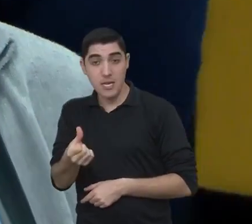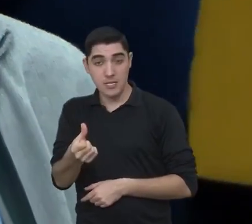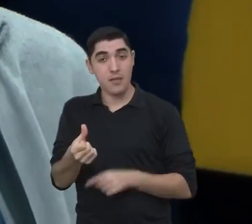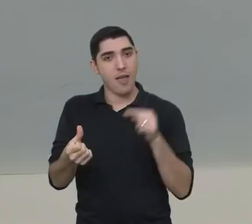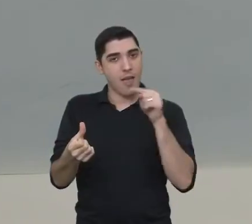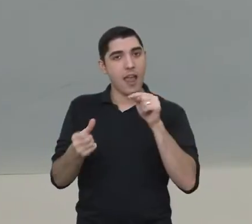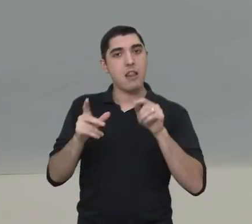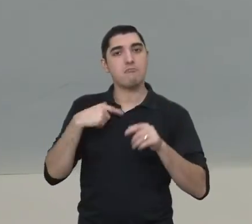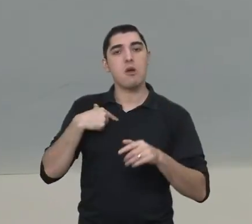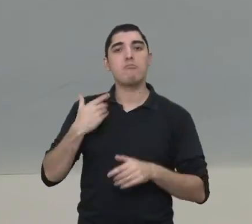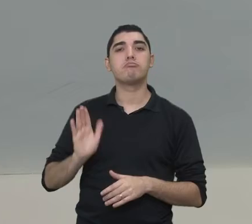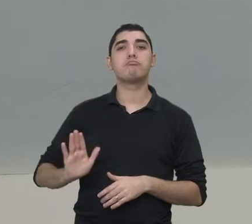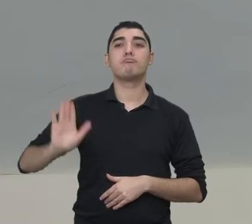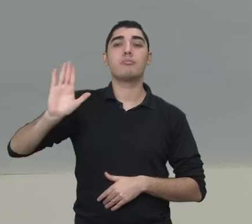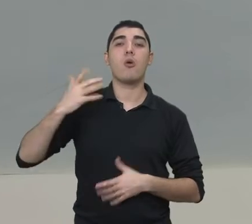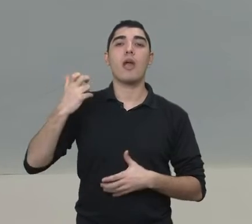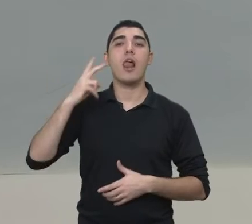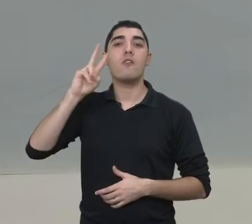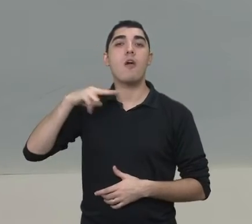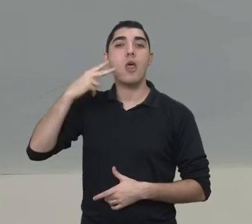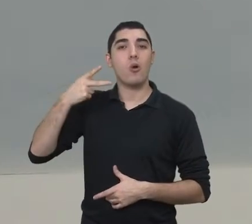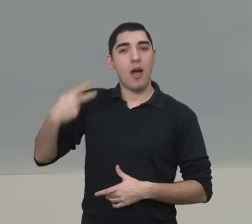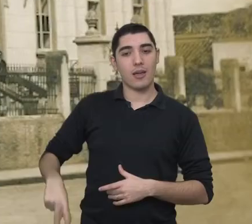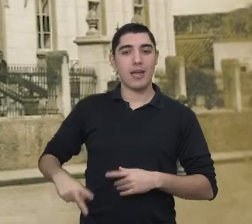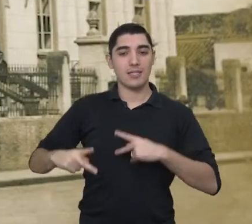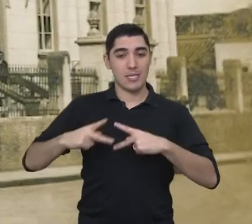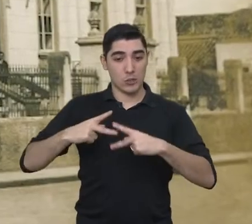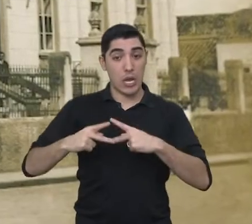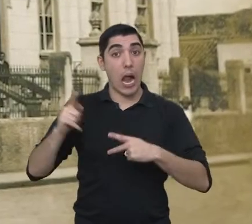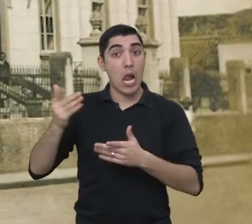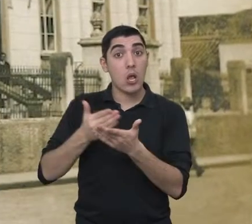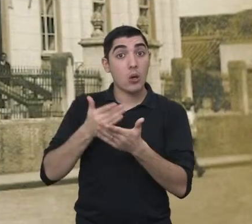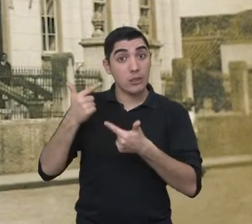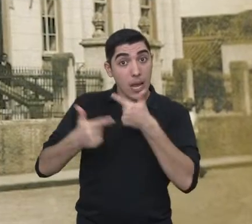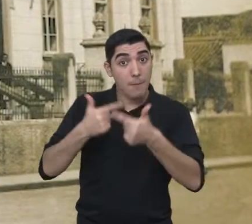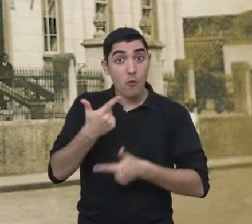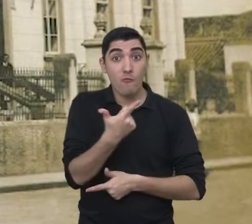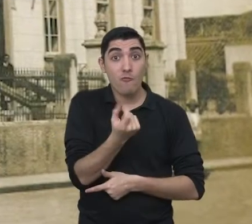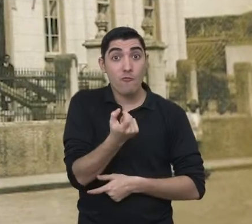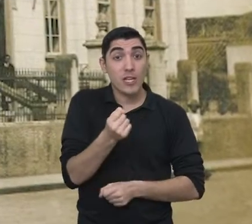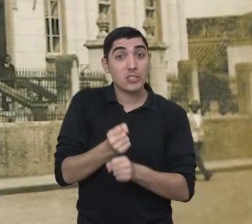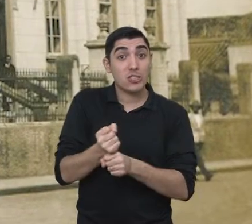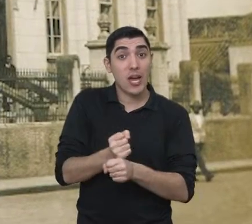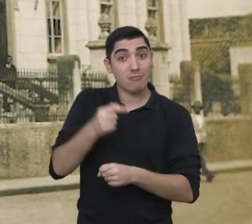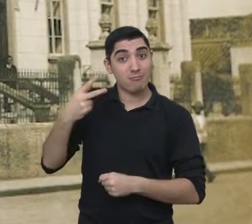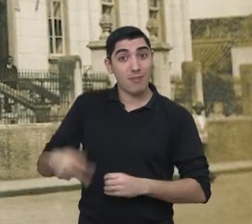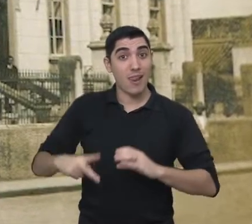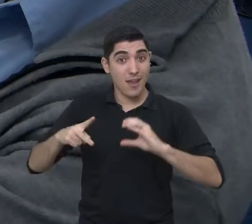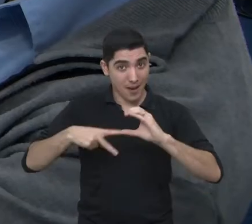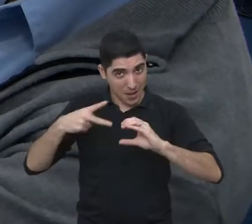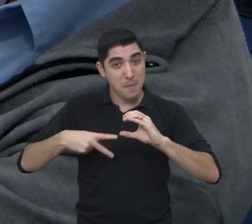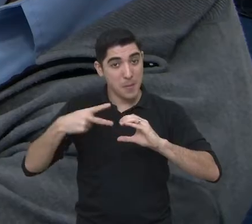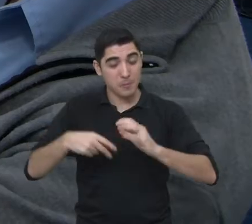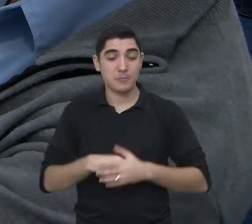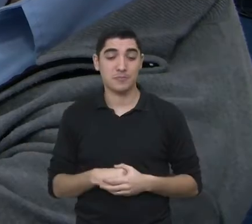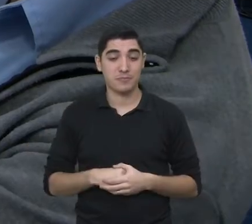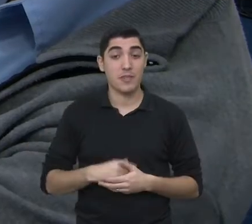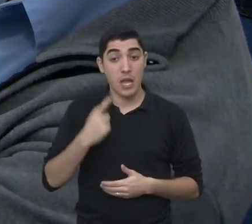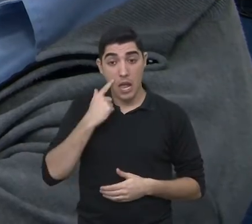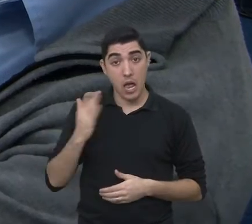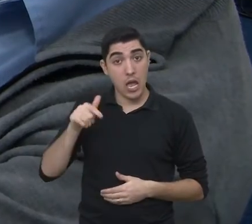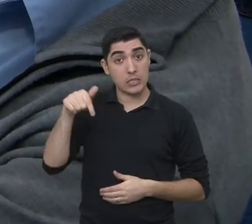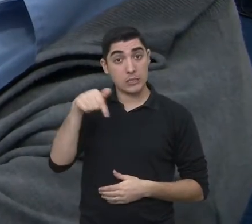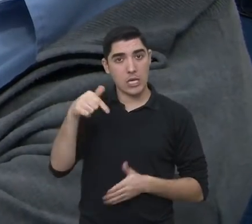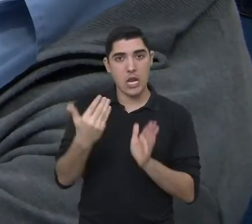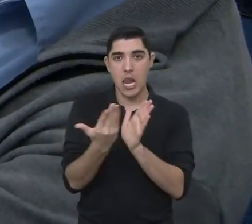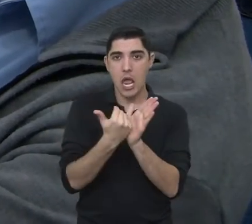1976 se elegeu vereador por São José dos Campos, atuando por 20 anos na Câmara Municipal. Essa é a 7ª